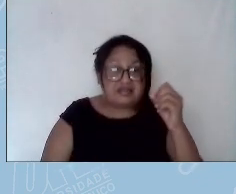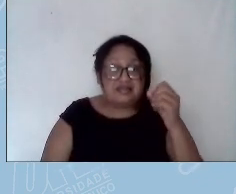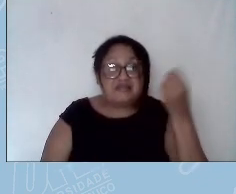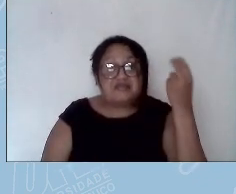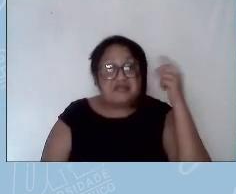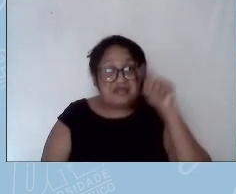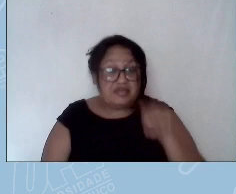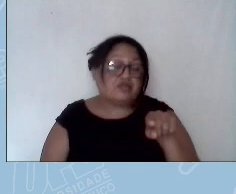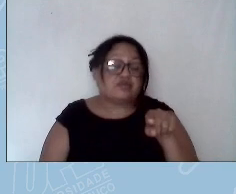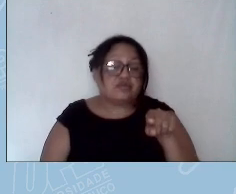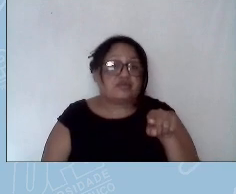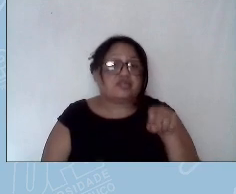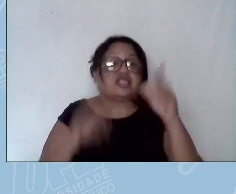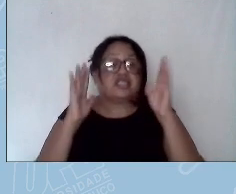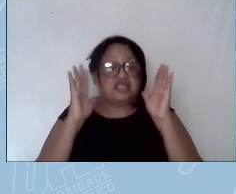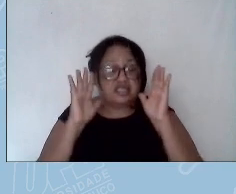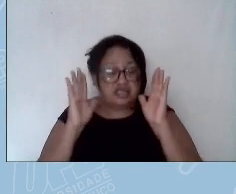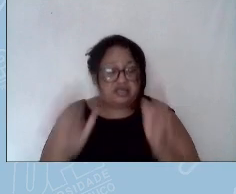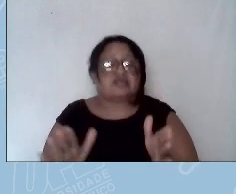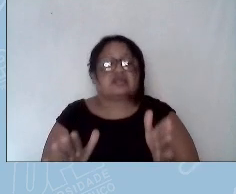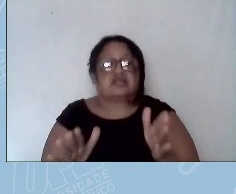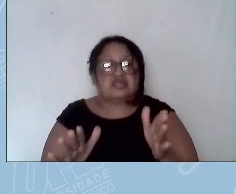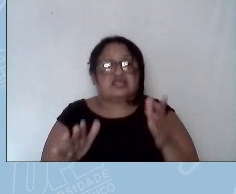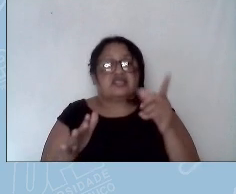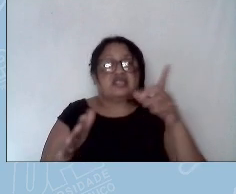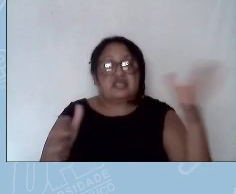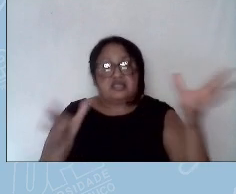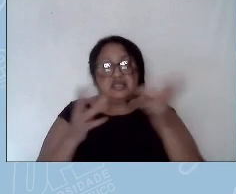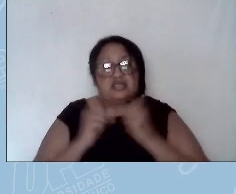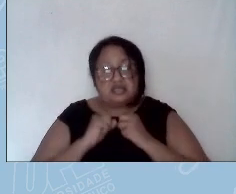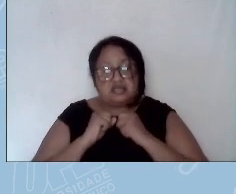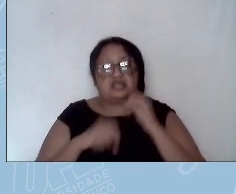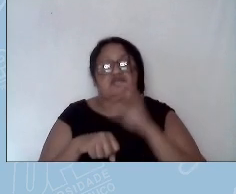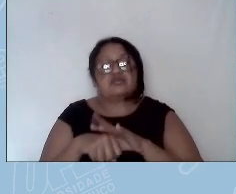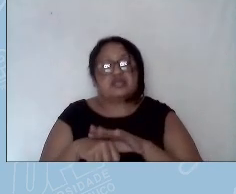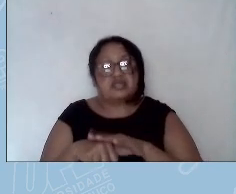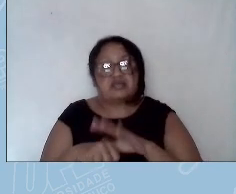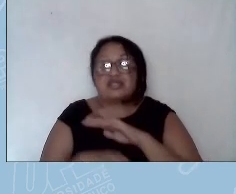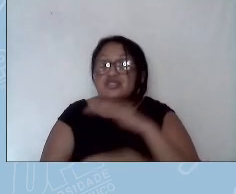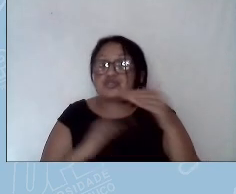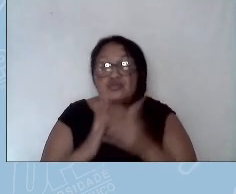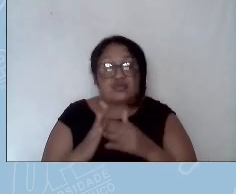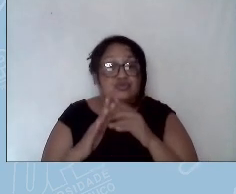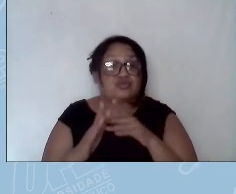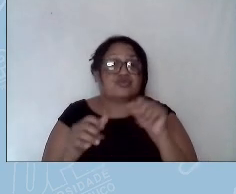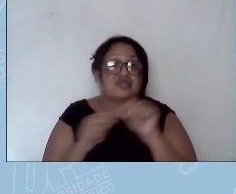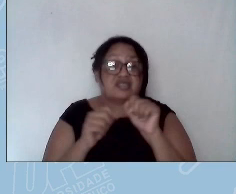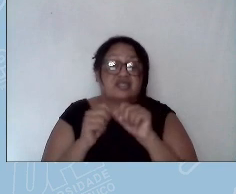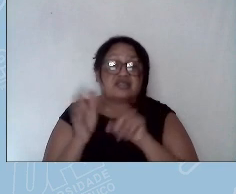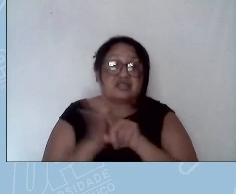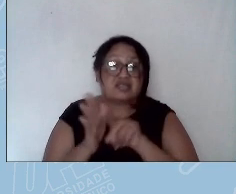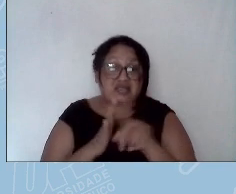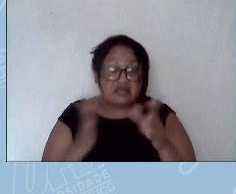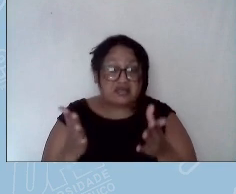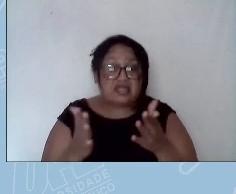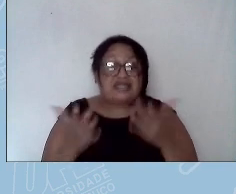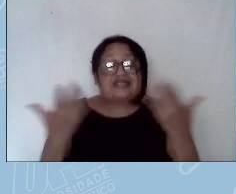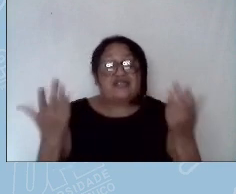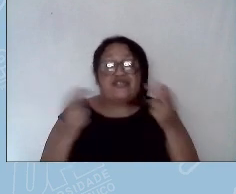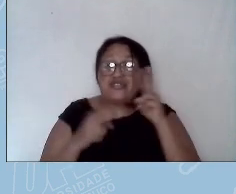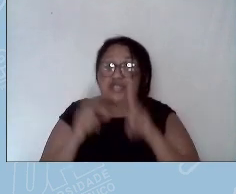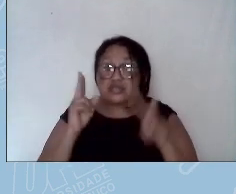pela doença mas que todos da população foram testados considerando isso